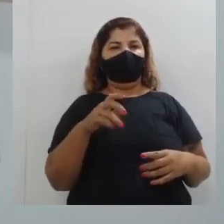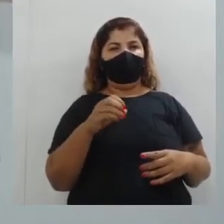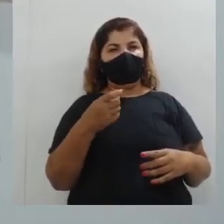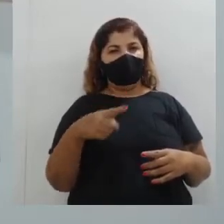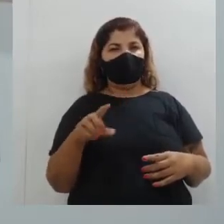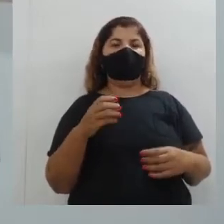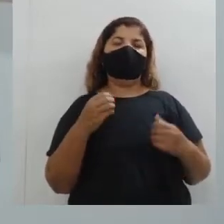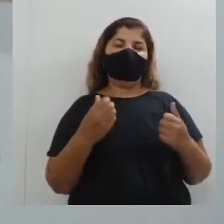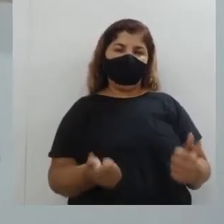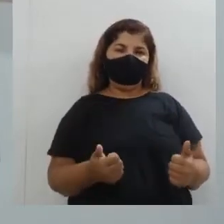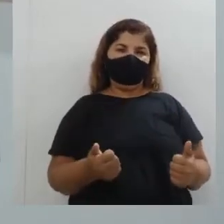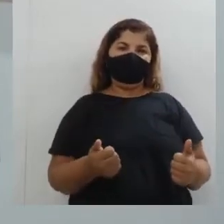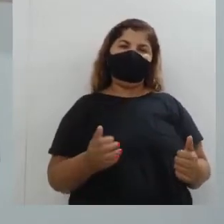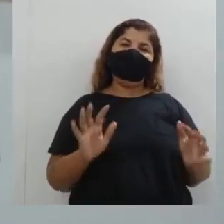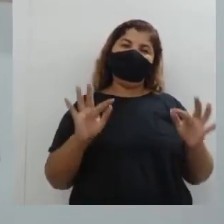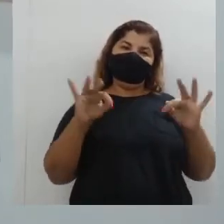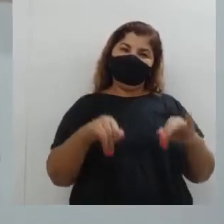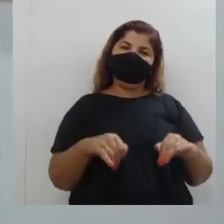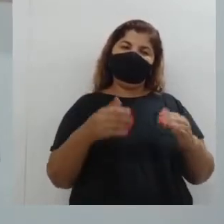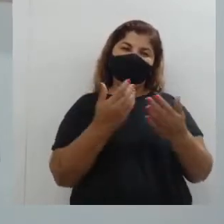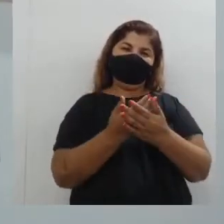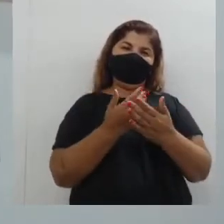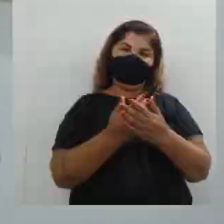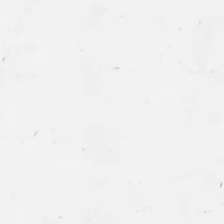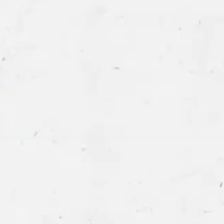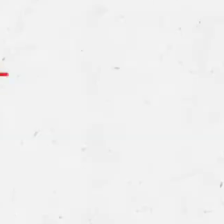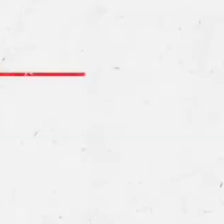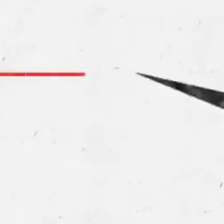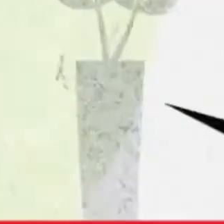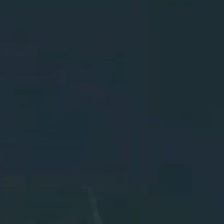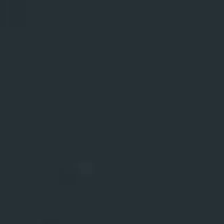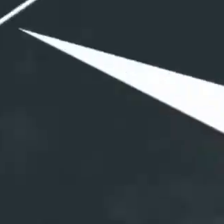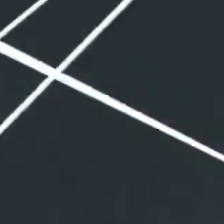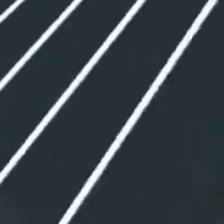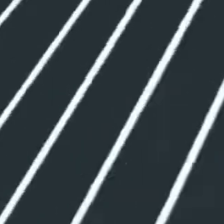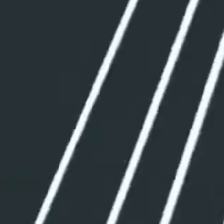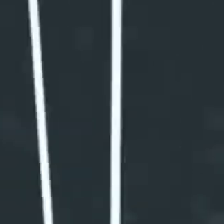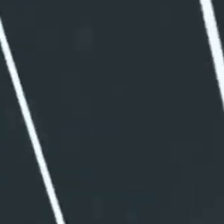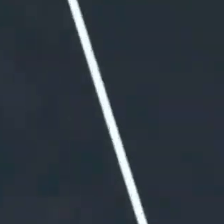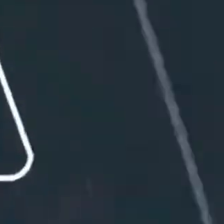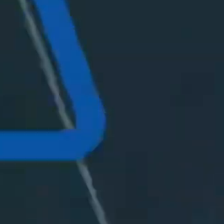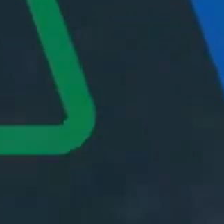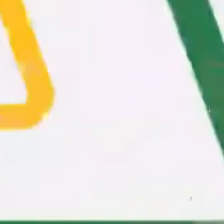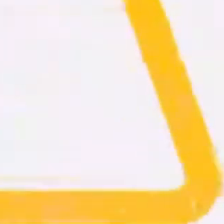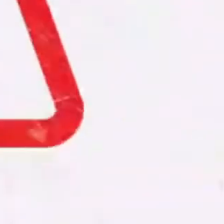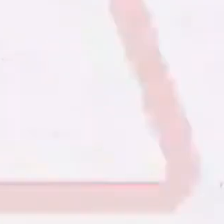Vamos ficar por aqui e até o nosso próximo encontro.